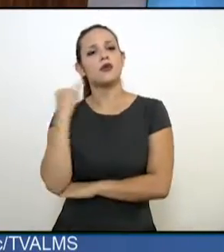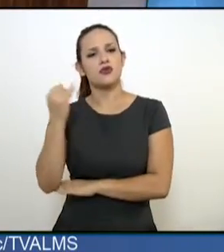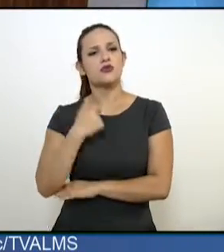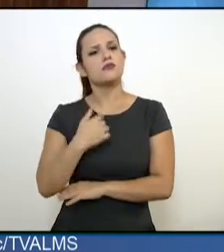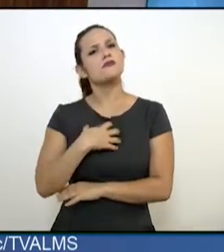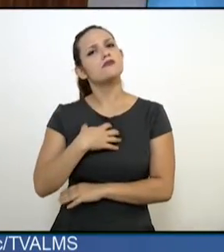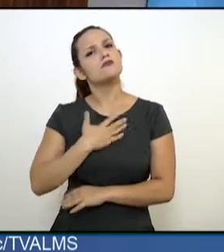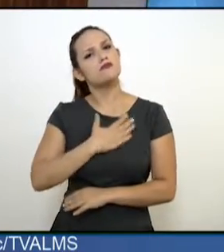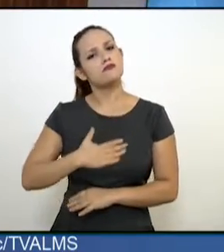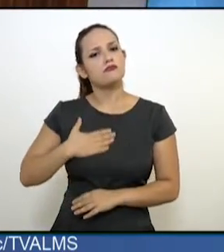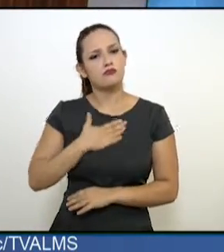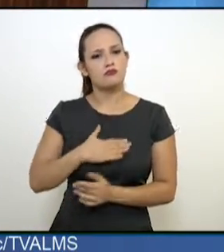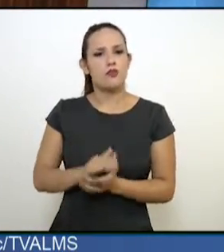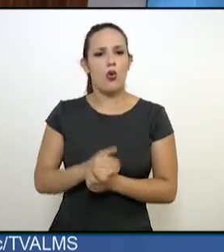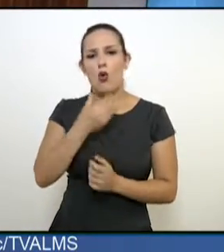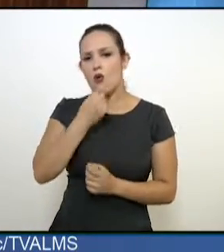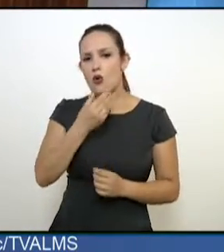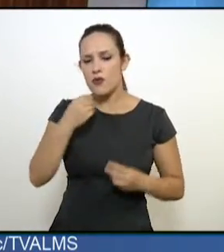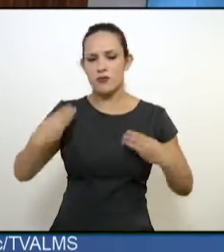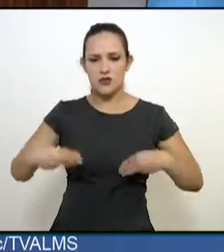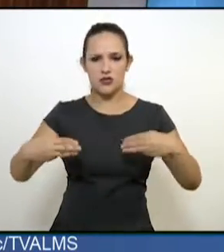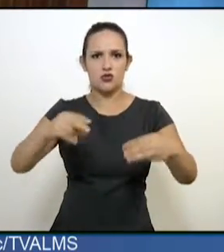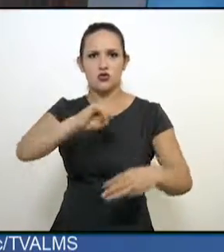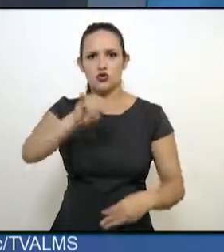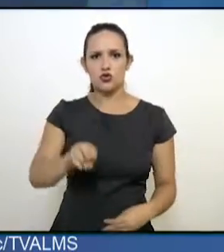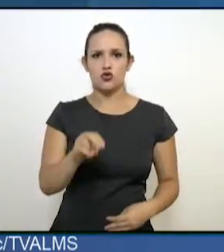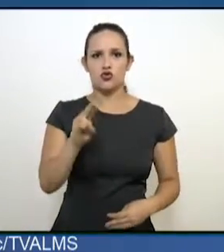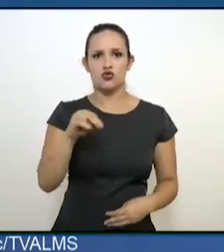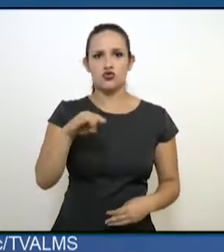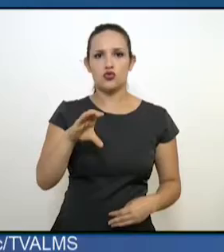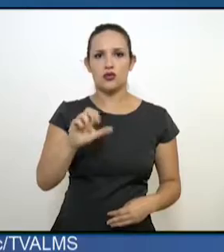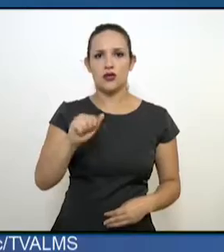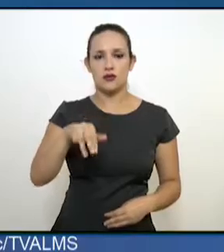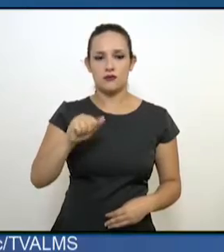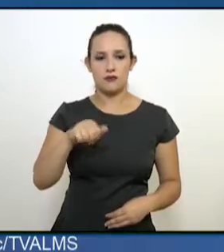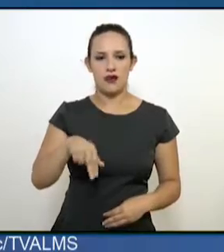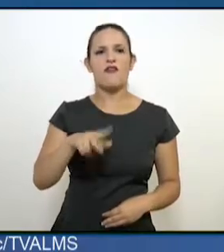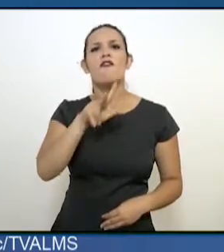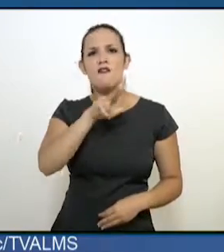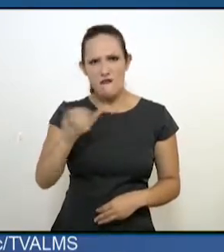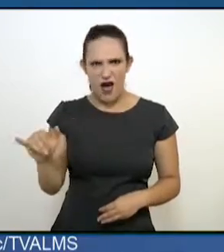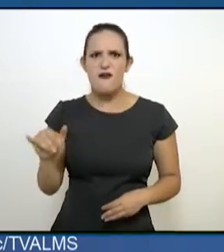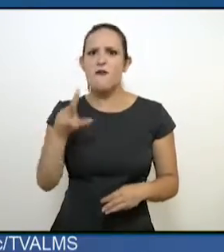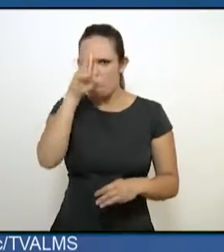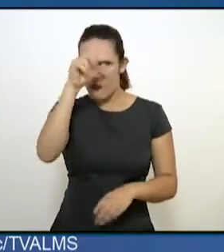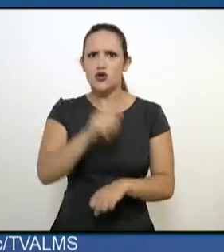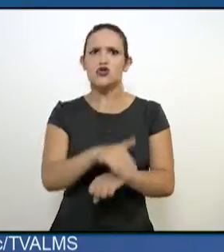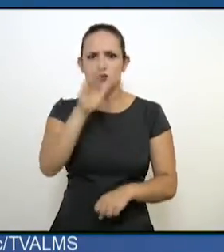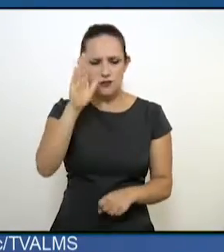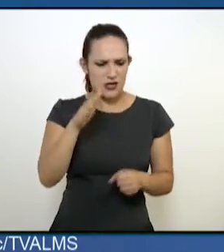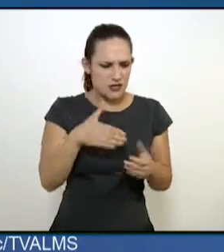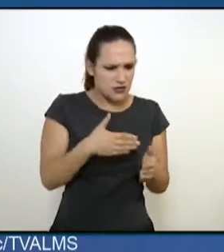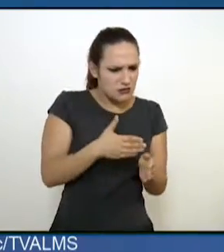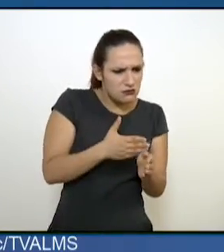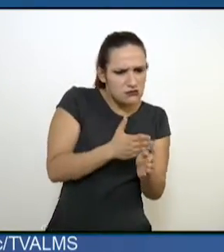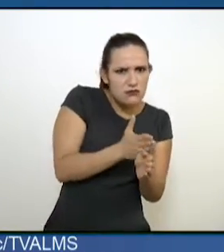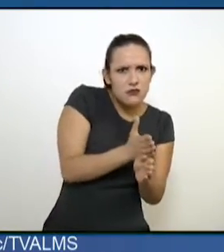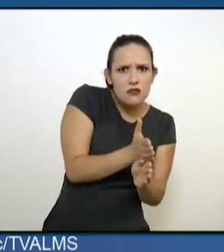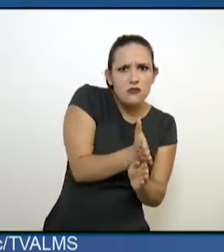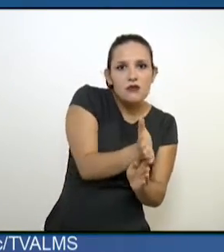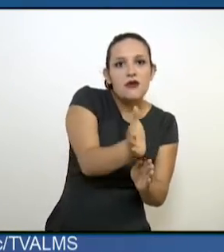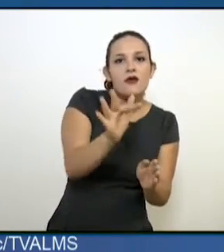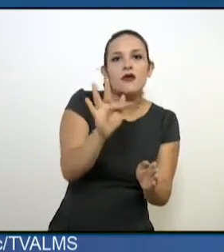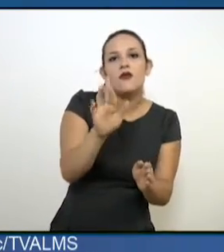muito satisfeito do ministro Jungmann dizer que vai reforçar a nossa fronteira, que já devia ter sido reforçada há mais de 10 anos, 15